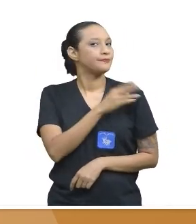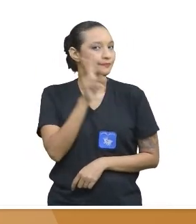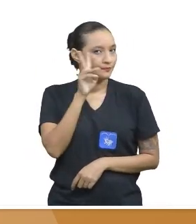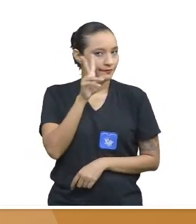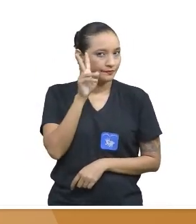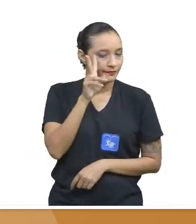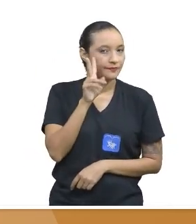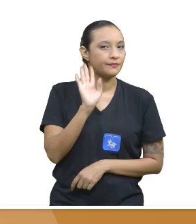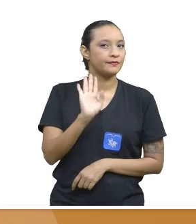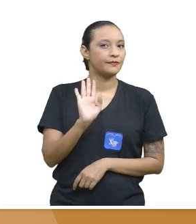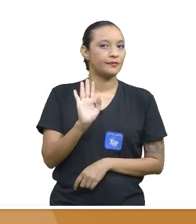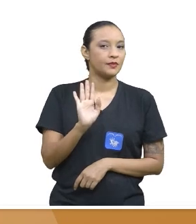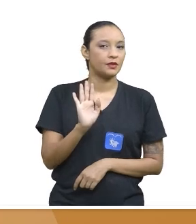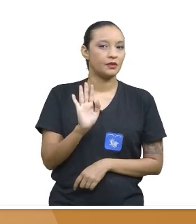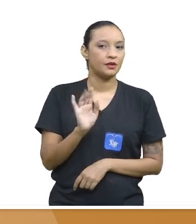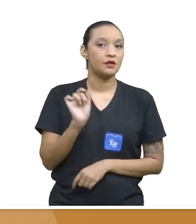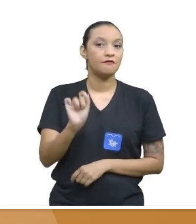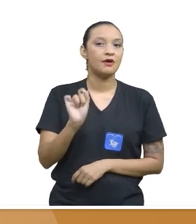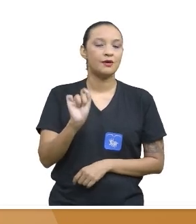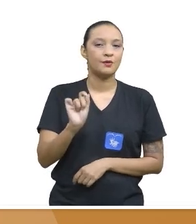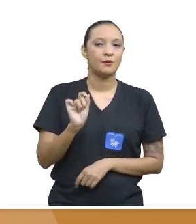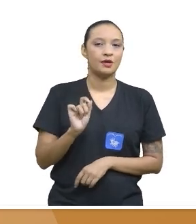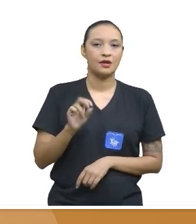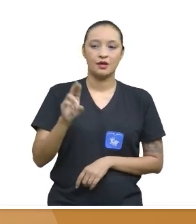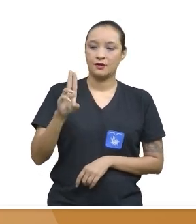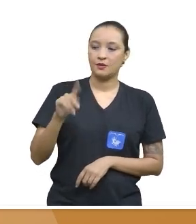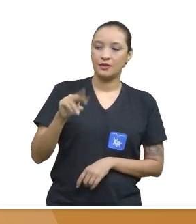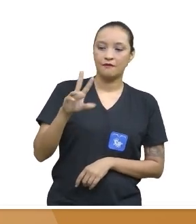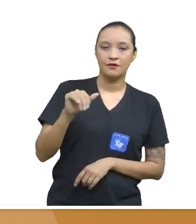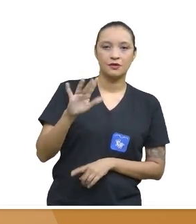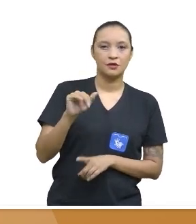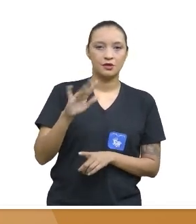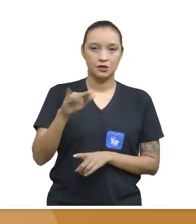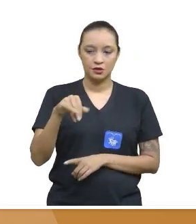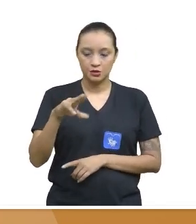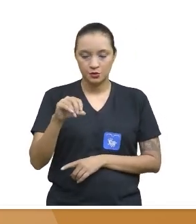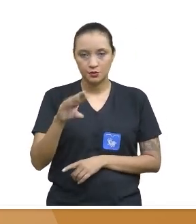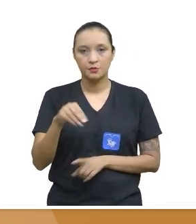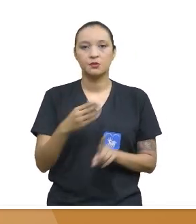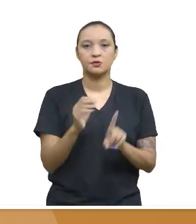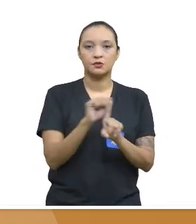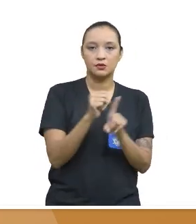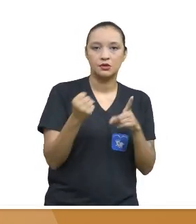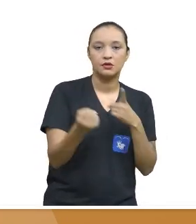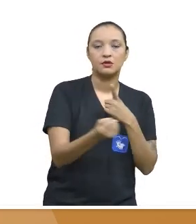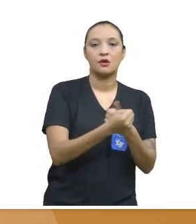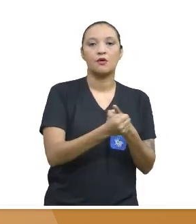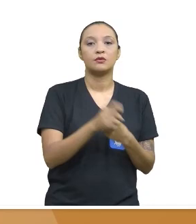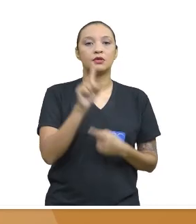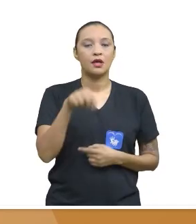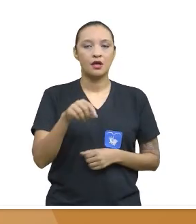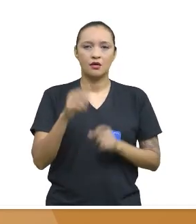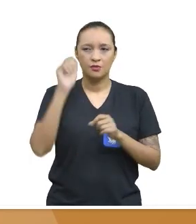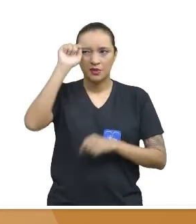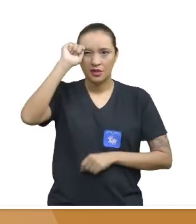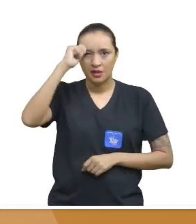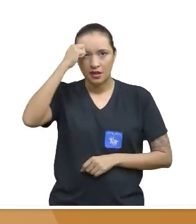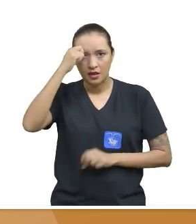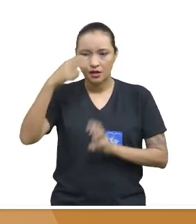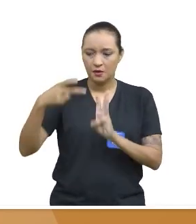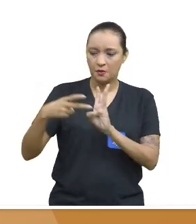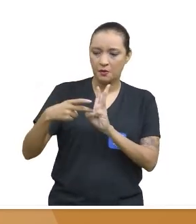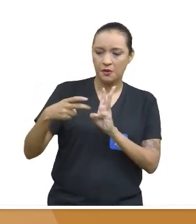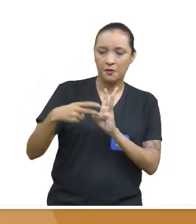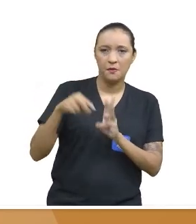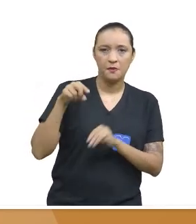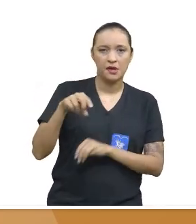vai gerar ali o darwinismo social, toda uma porção. Os negros, índios, mestiços não têm condições